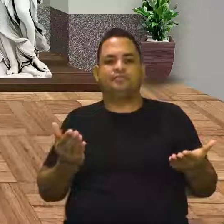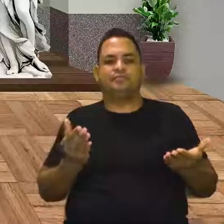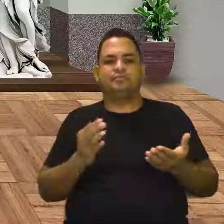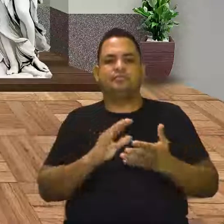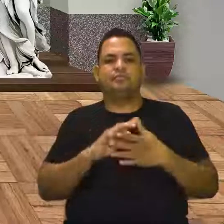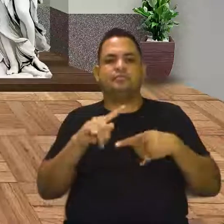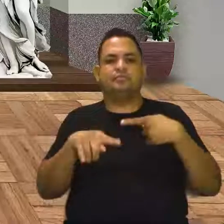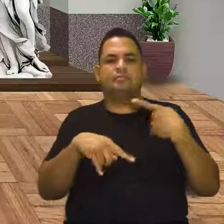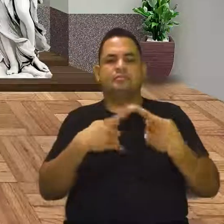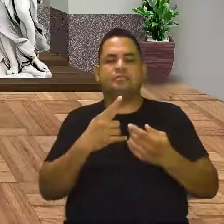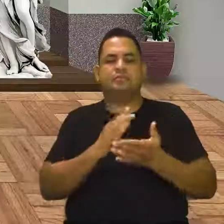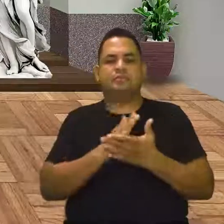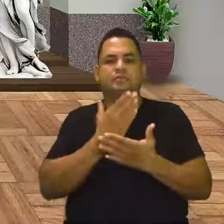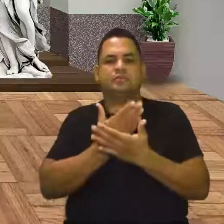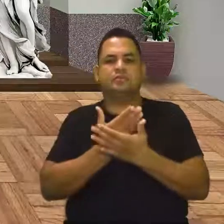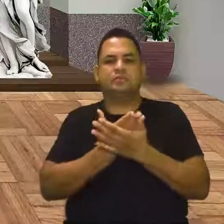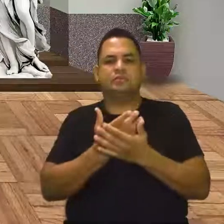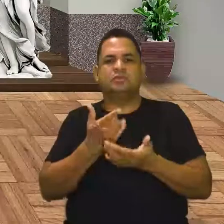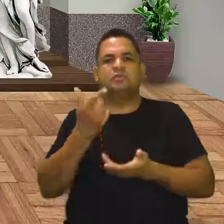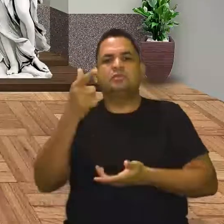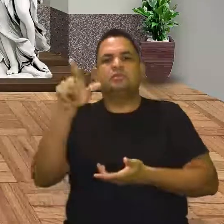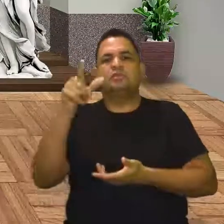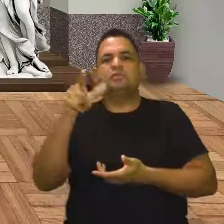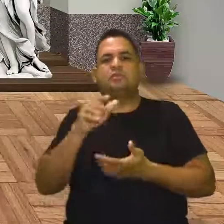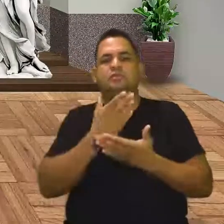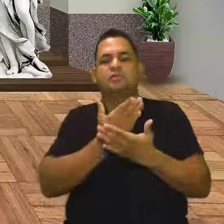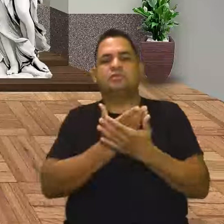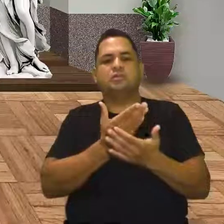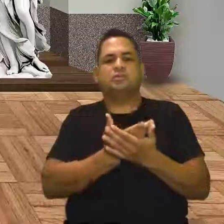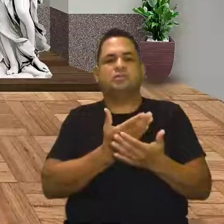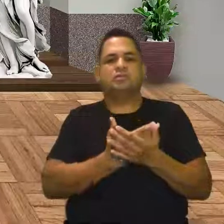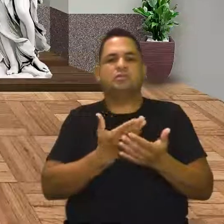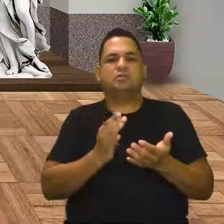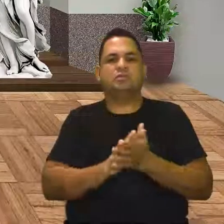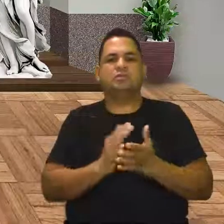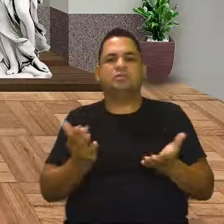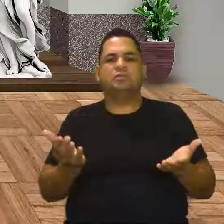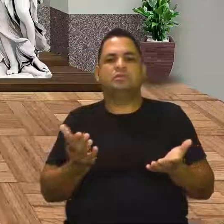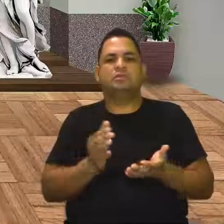daí vocês verão em outras aulas e vão